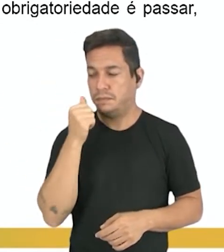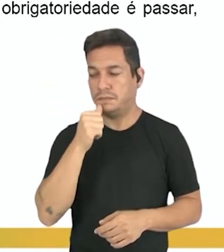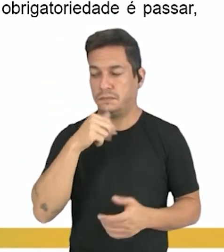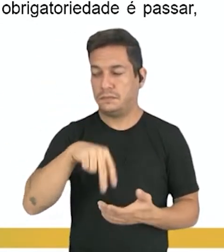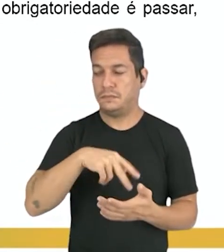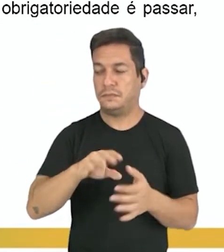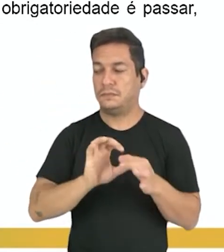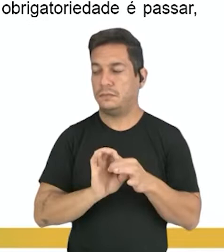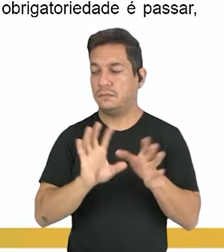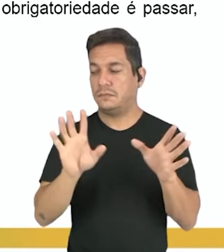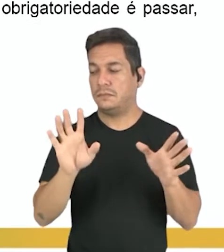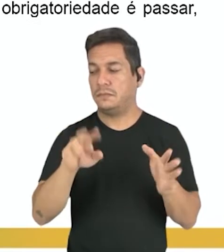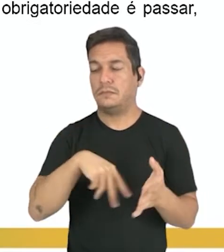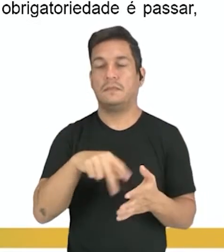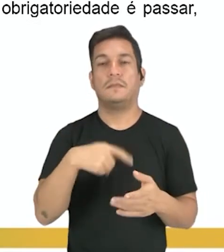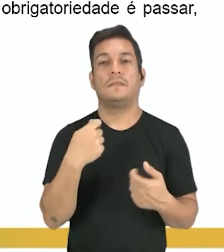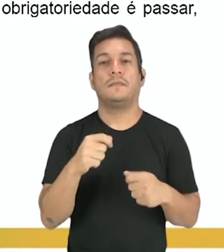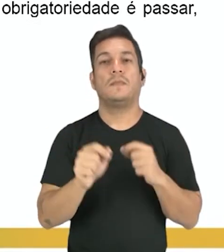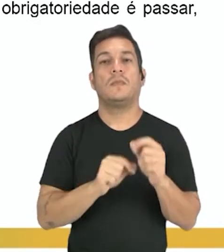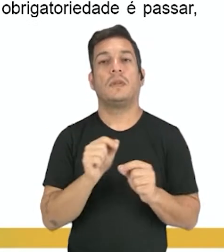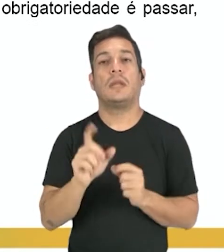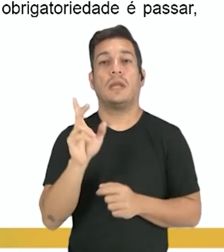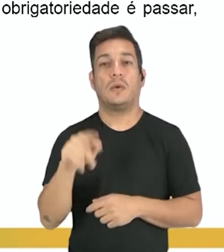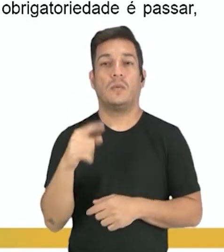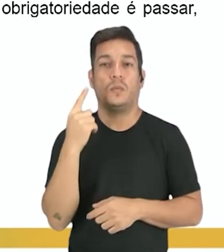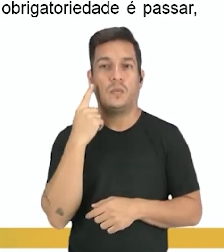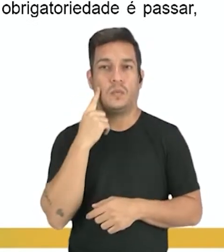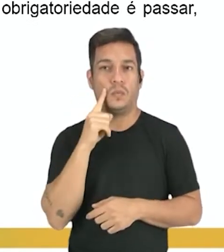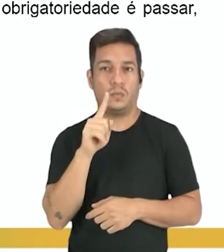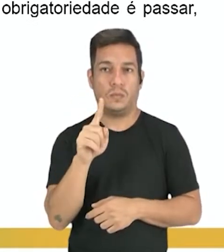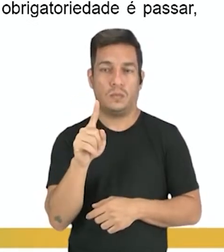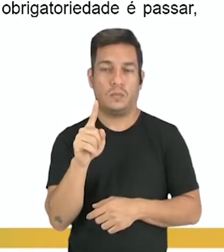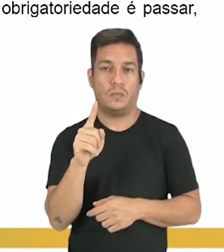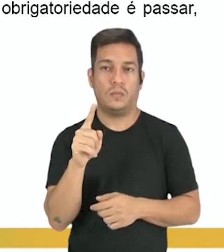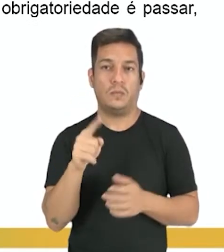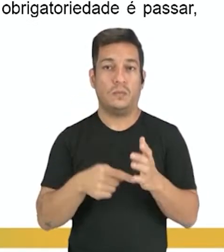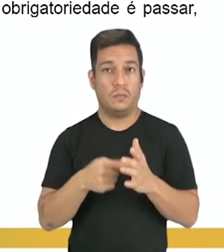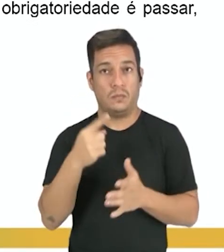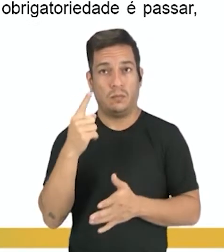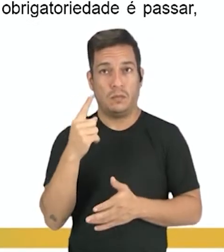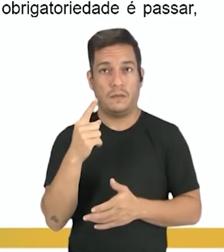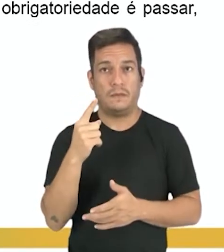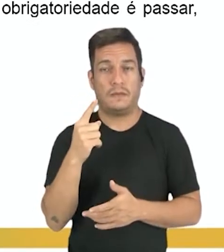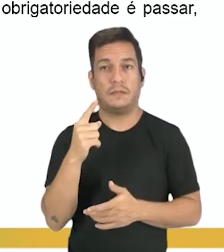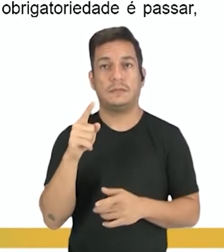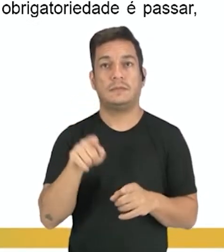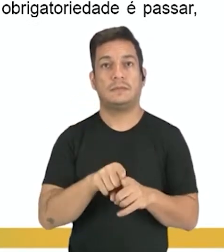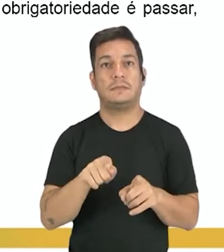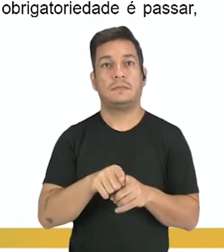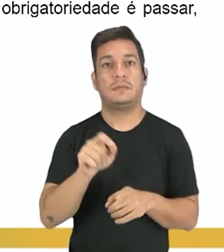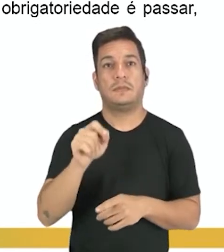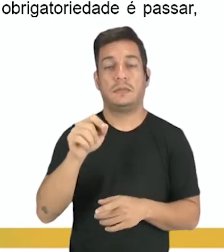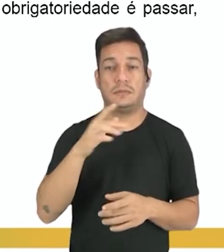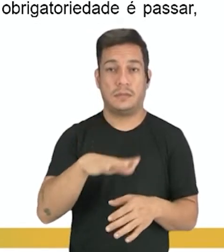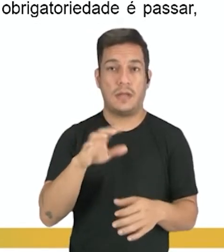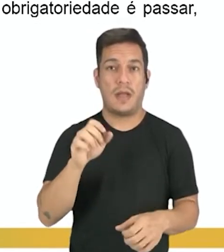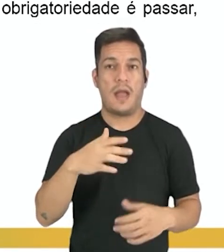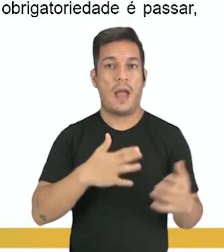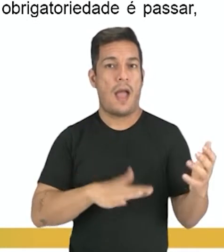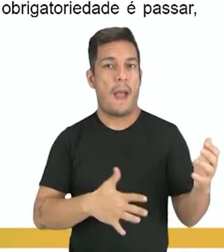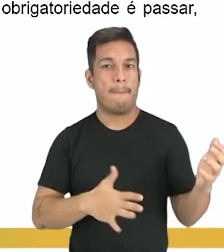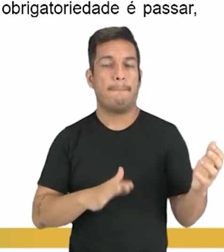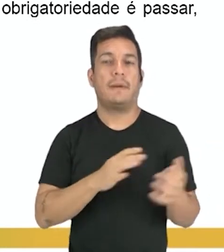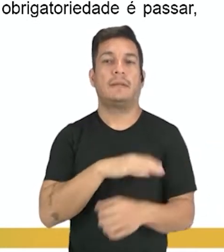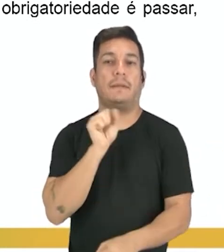e os dançarinos devem apenas passar pelo menos uma vez de frente para a banda musical se a banda parar